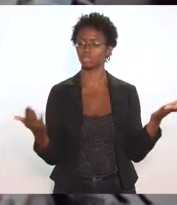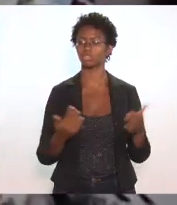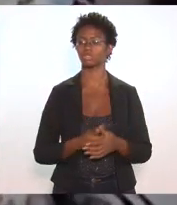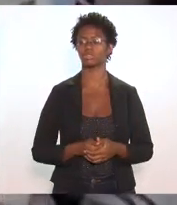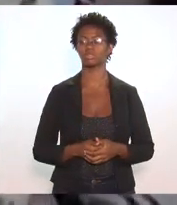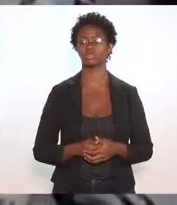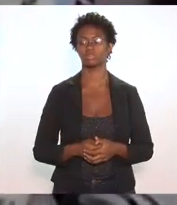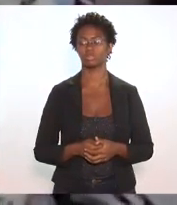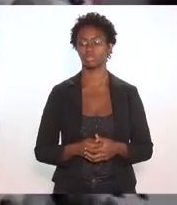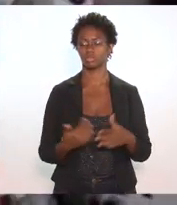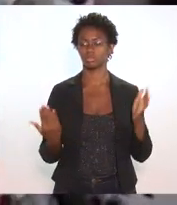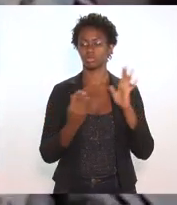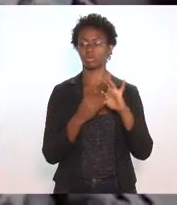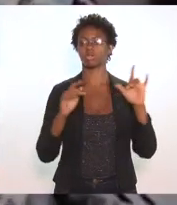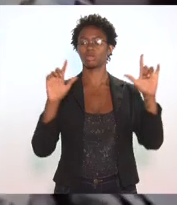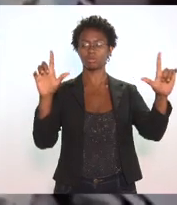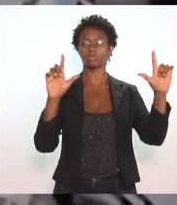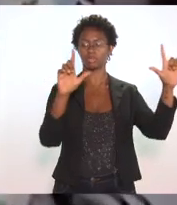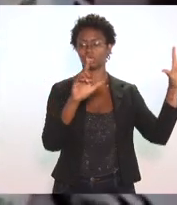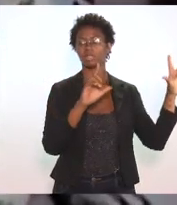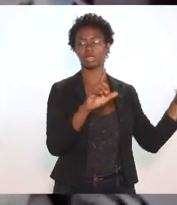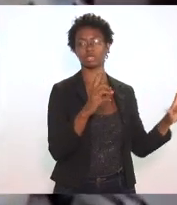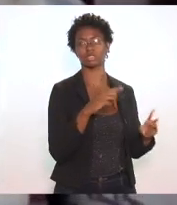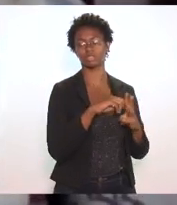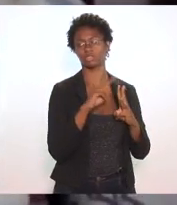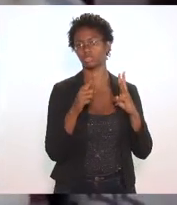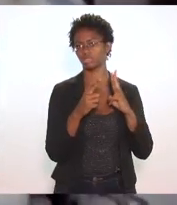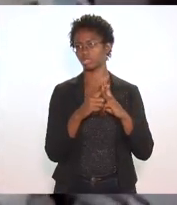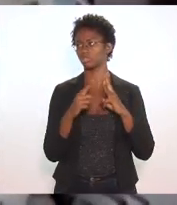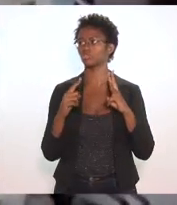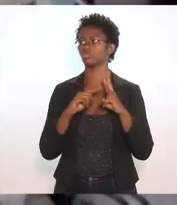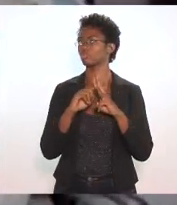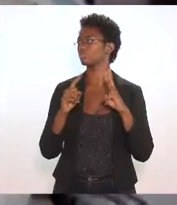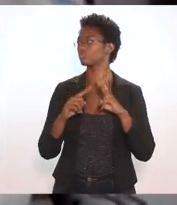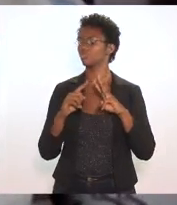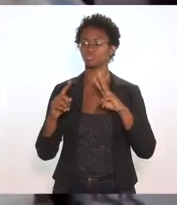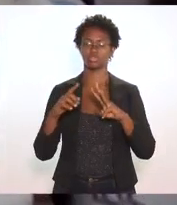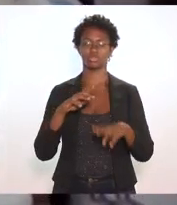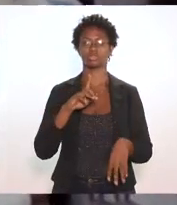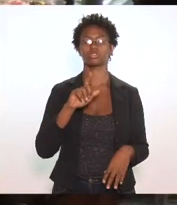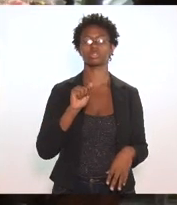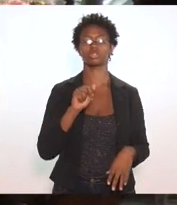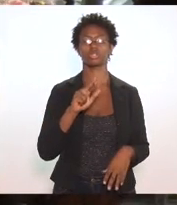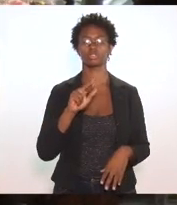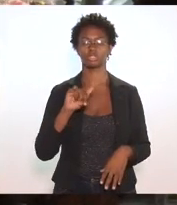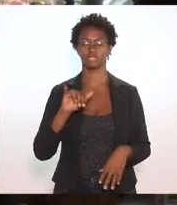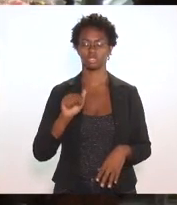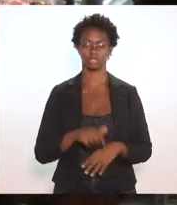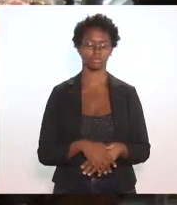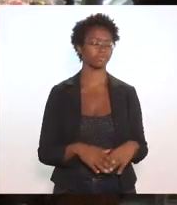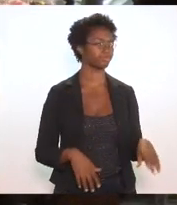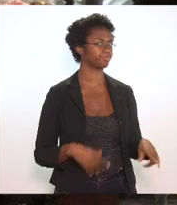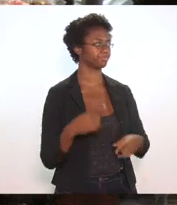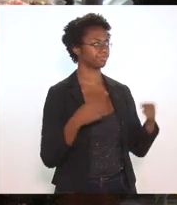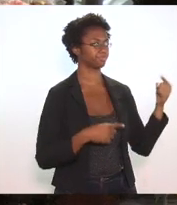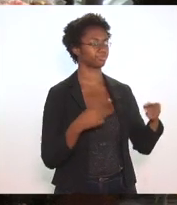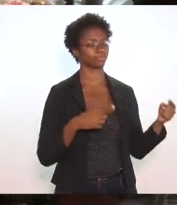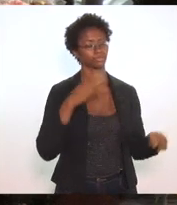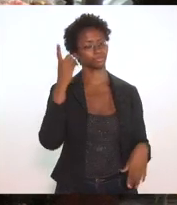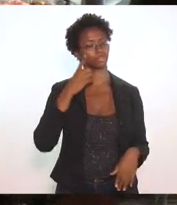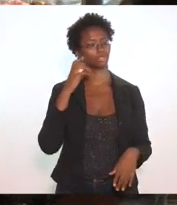no dia de colocar a placa nas três galerias em conjunto. Obrigado, presidente. Presidente, para discutir, deputado